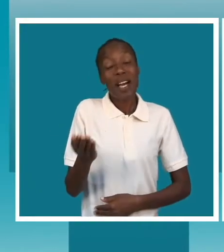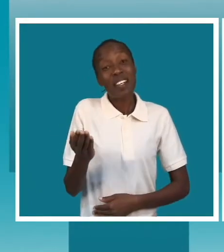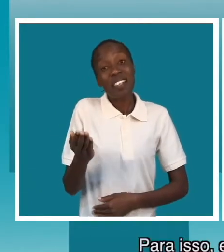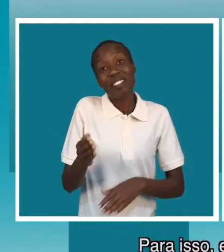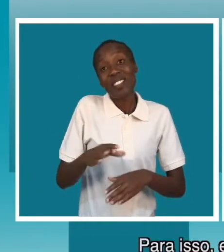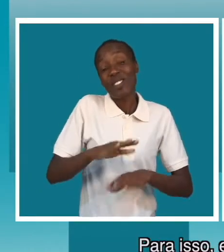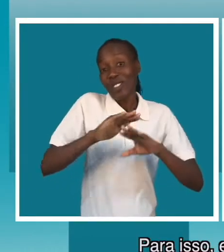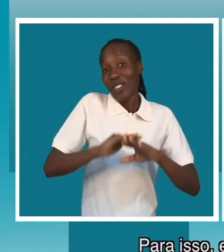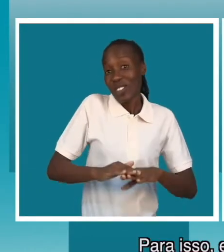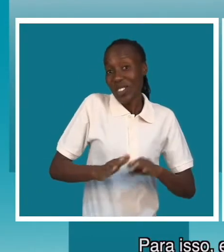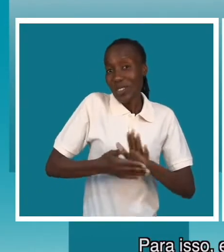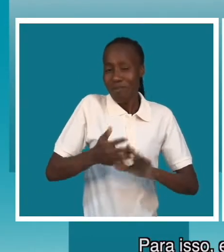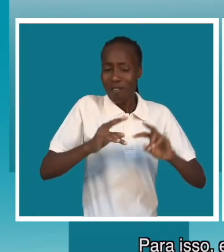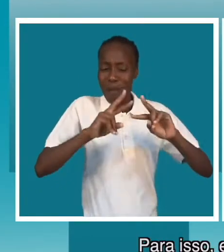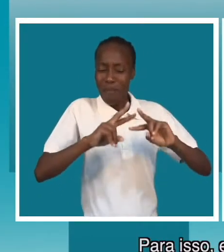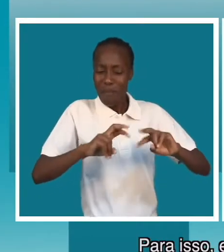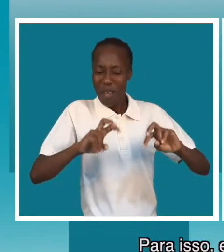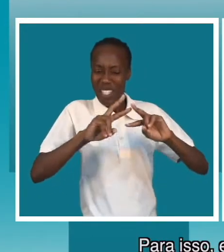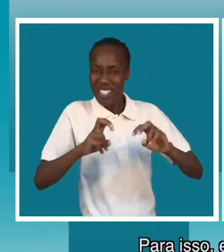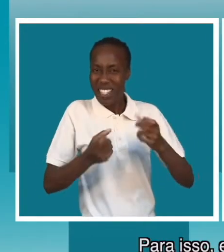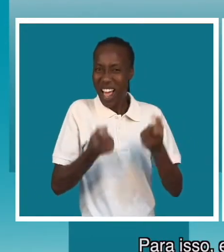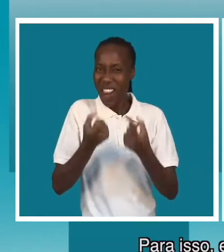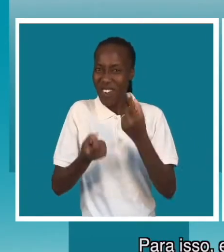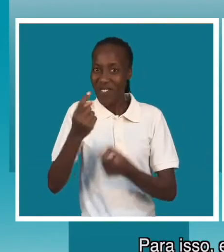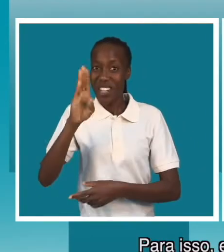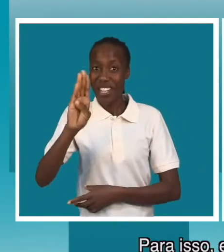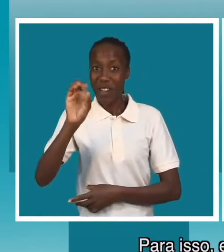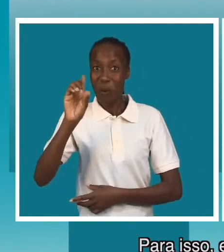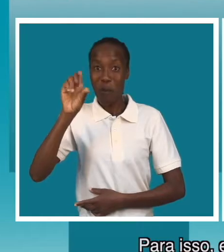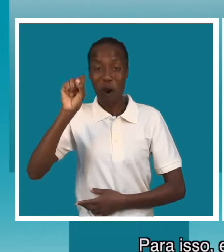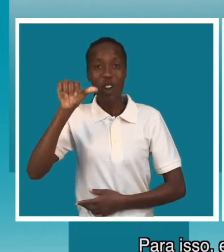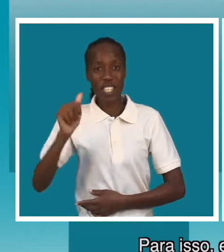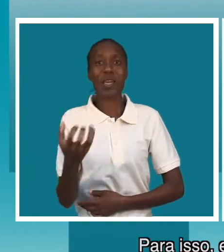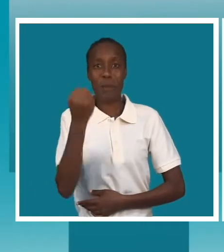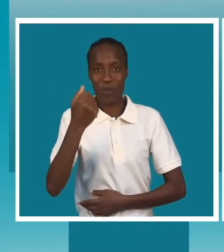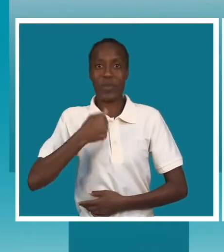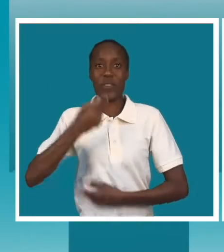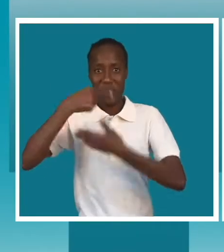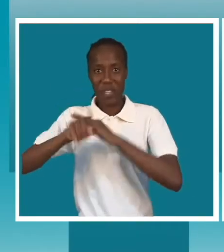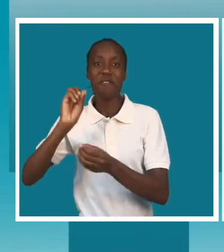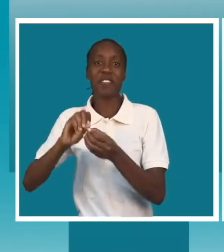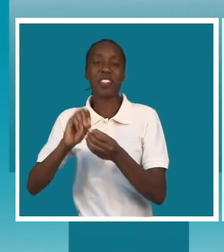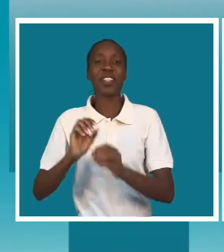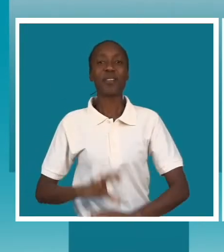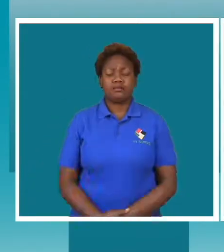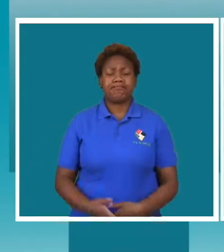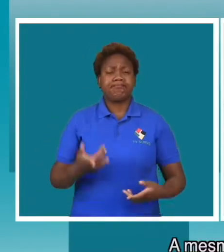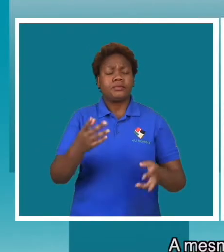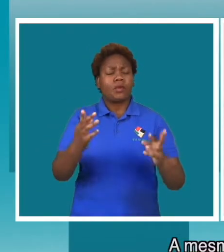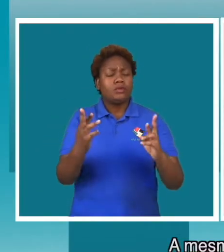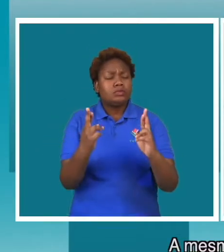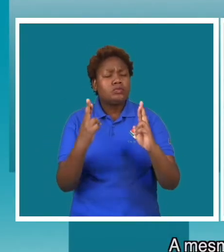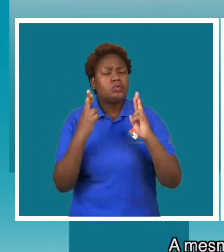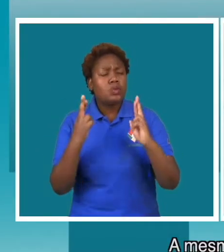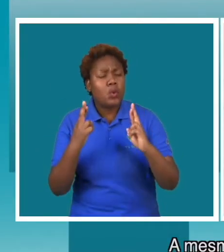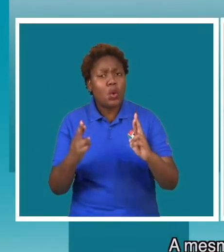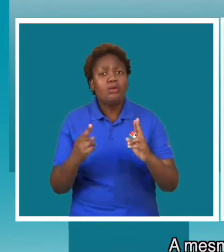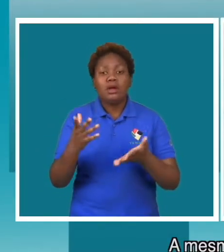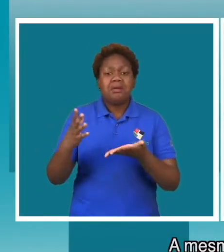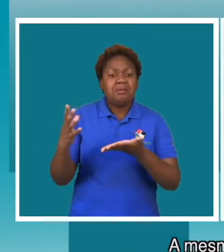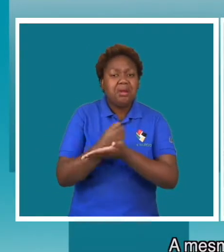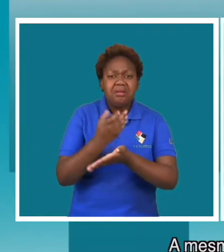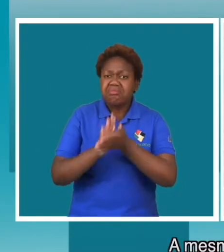país totô já pesquisava algumas voltas pra ver se eu vou lá fazer a mesma sorte não